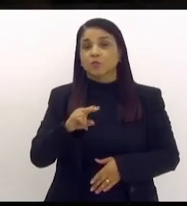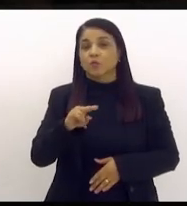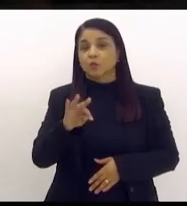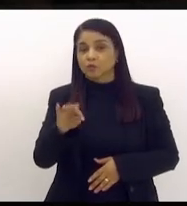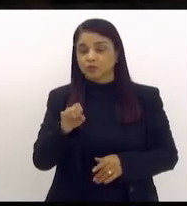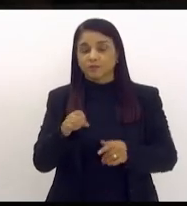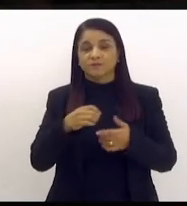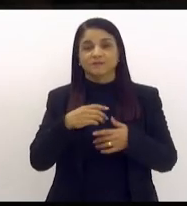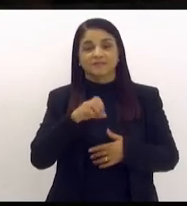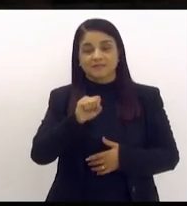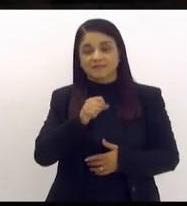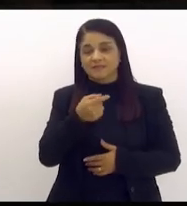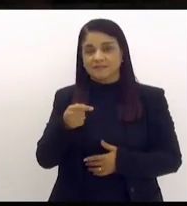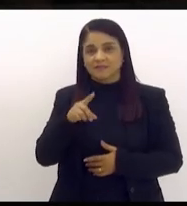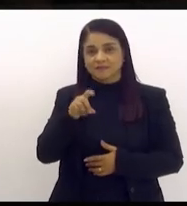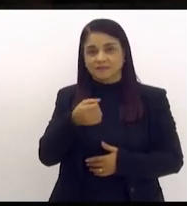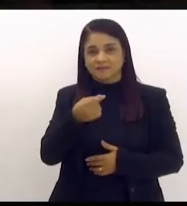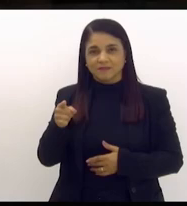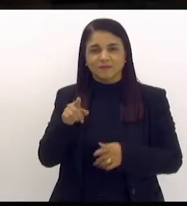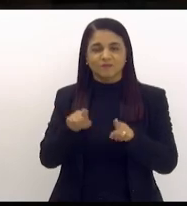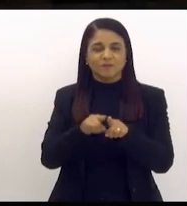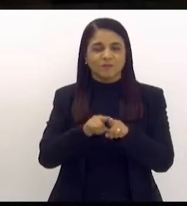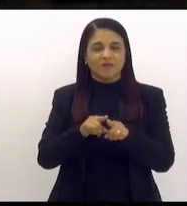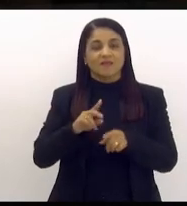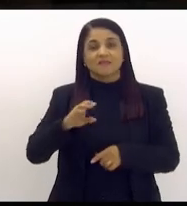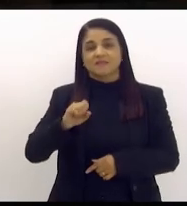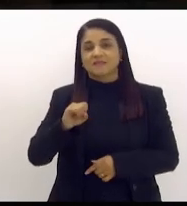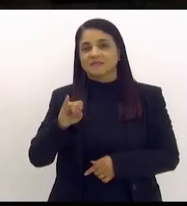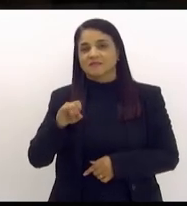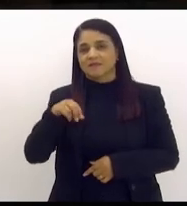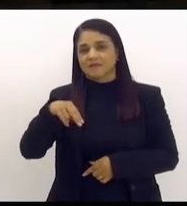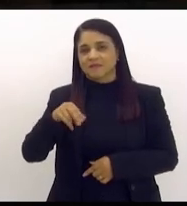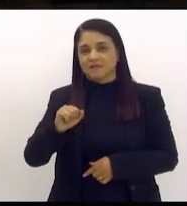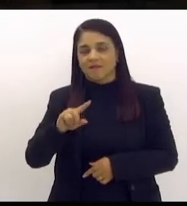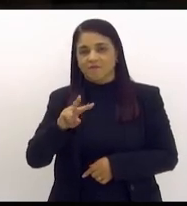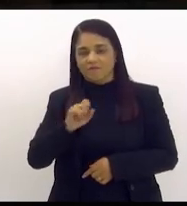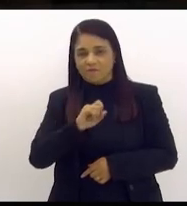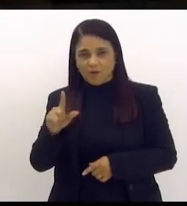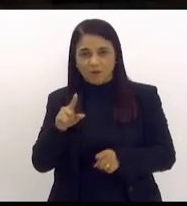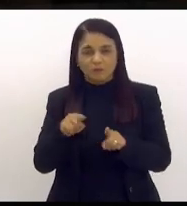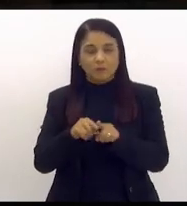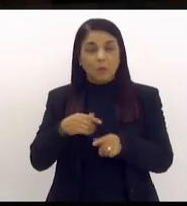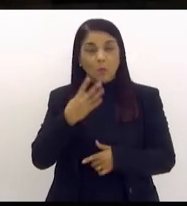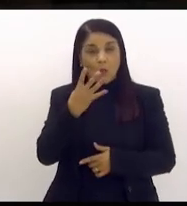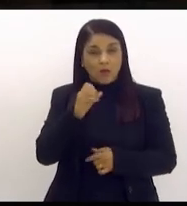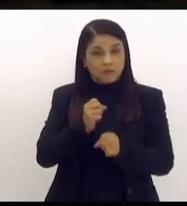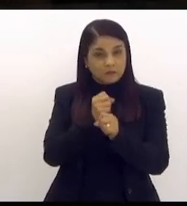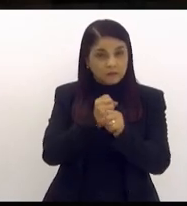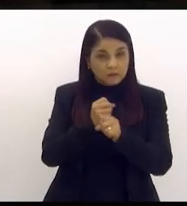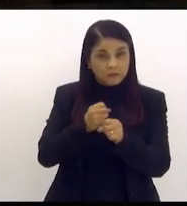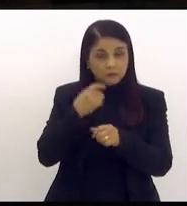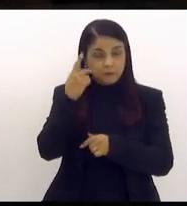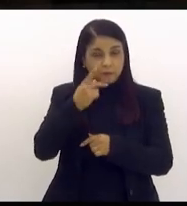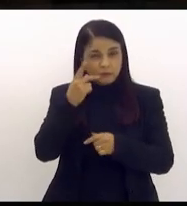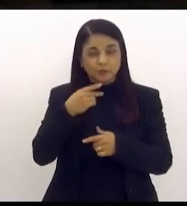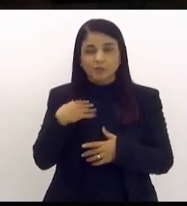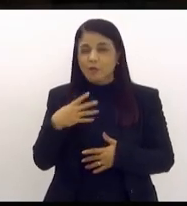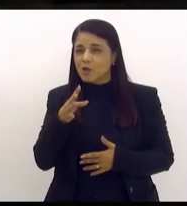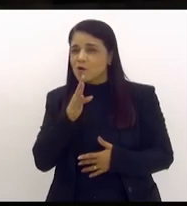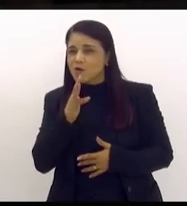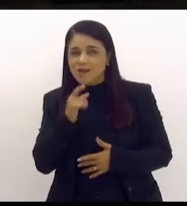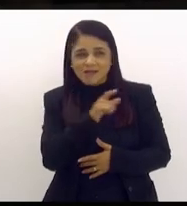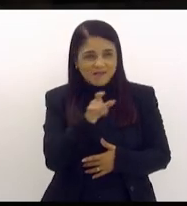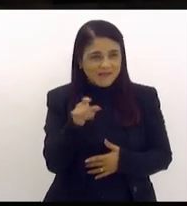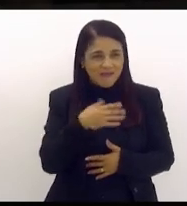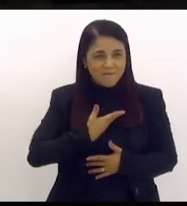o senhor Sérgio Leal da caval Eu também tô aqui há 40 anos fazendo política e eu vejo muitos rostos muitos amigos muitos